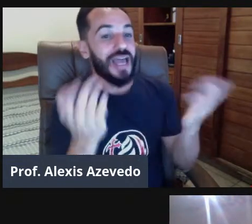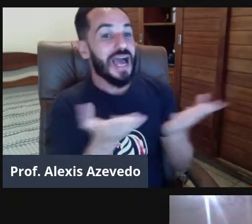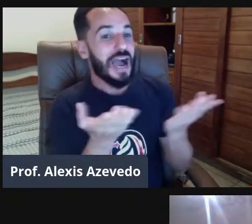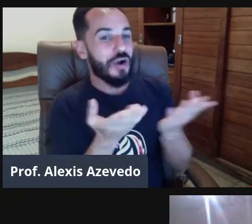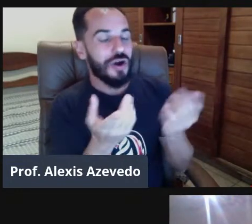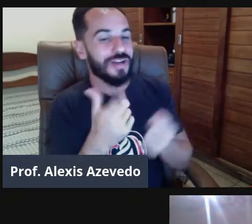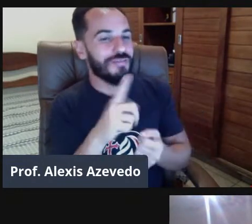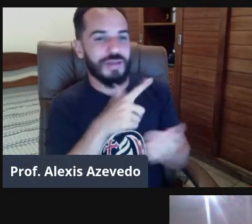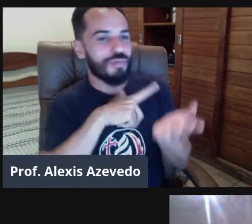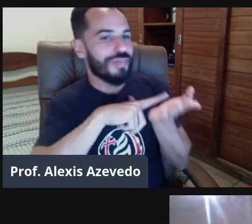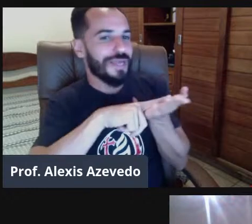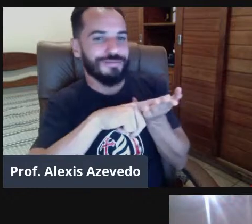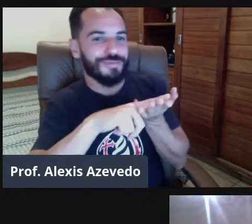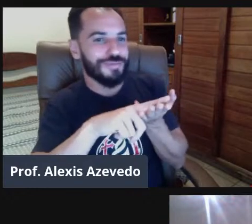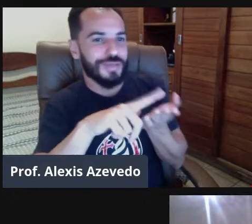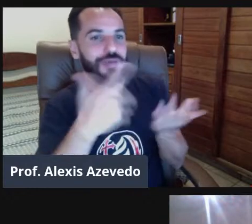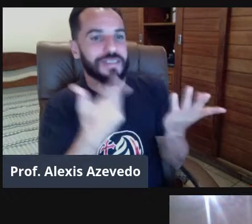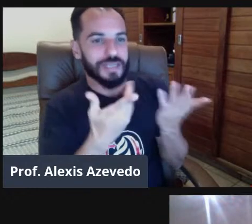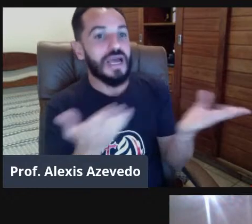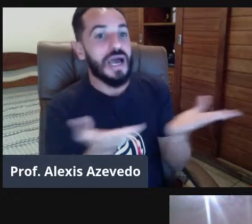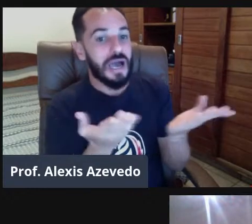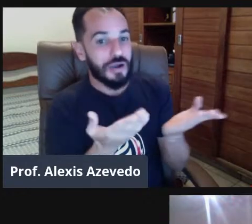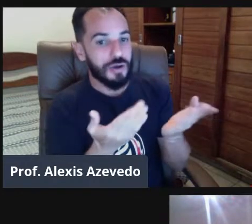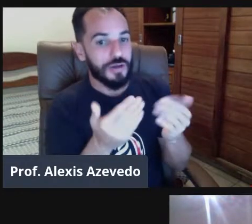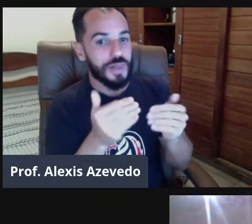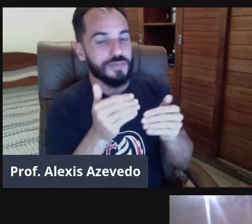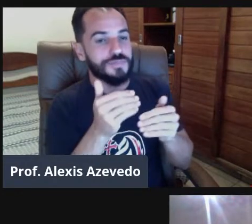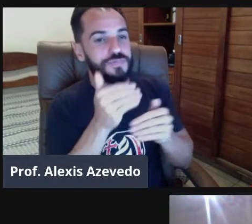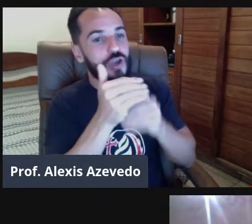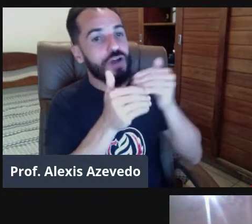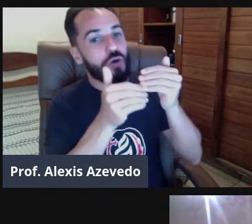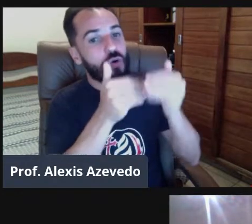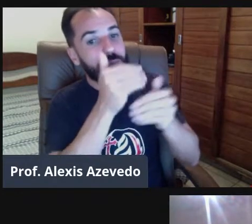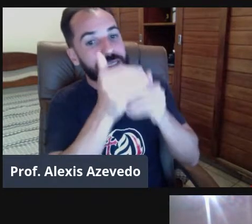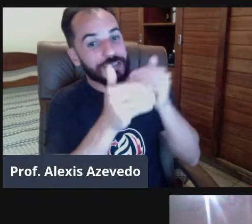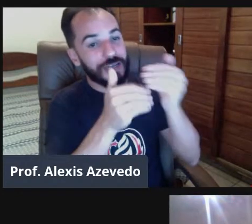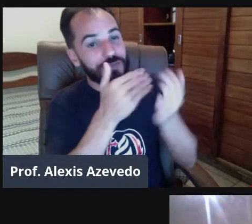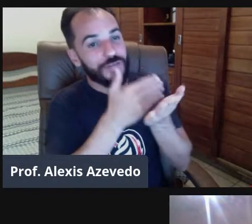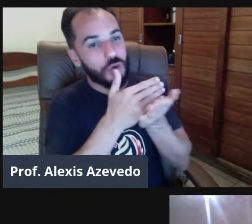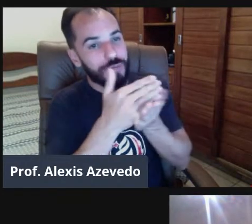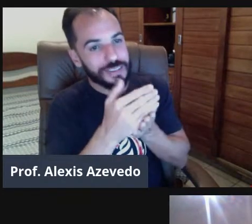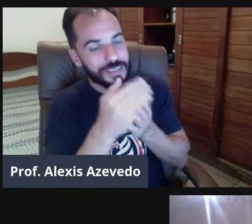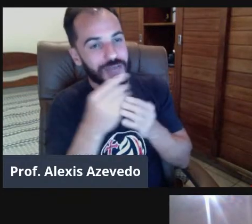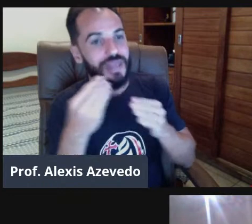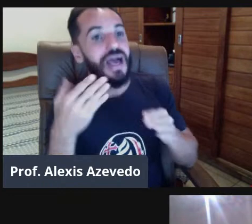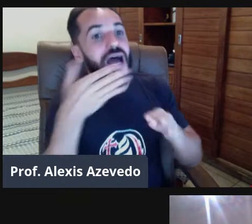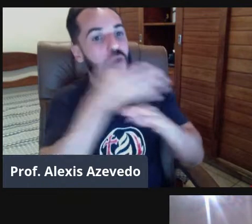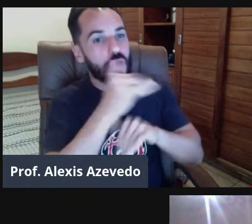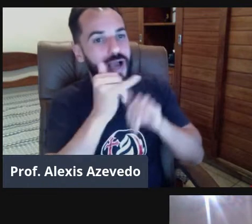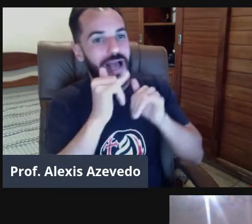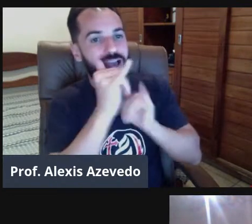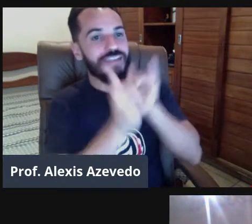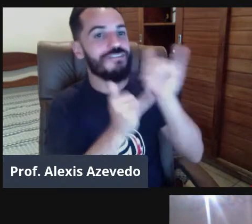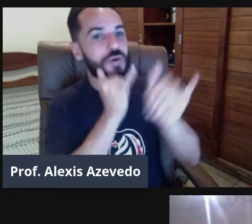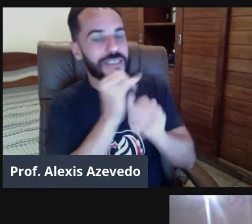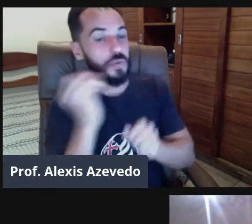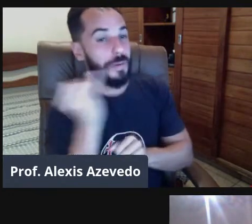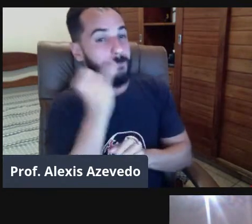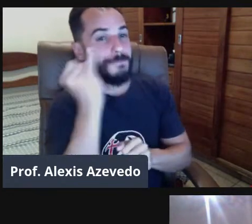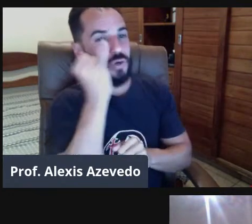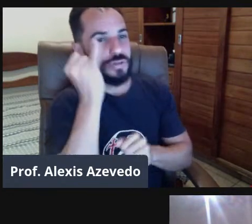eu acho que tem informações muito importantes que o professor Ronan colocou. Eu não sei se,